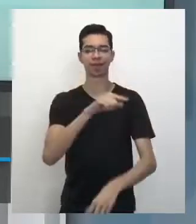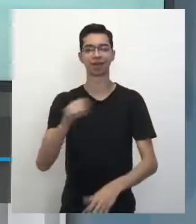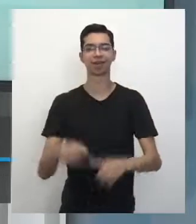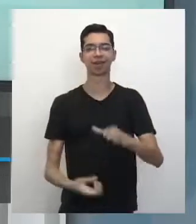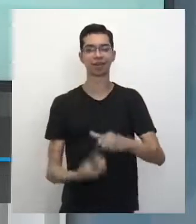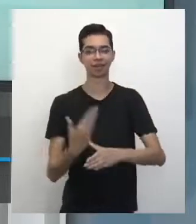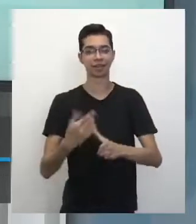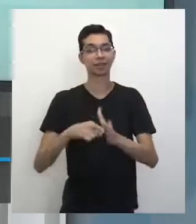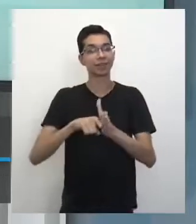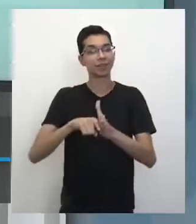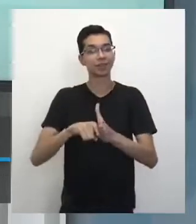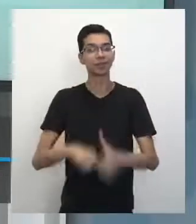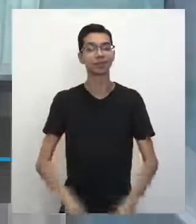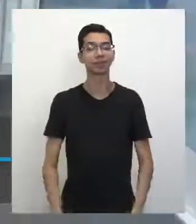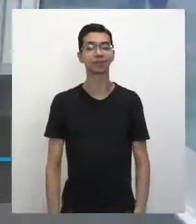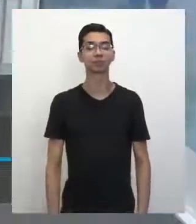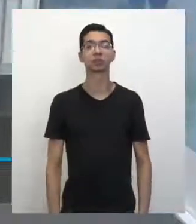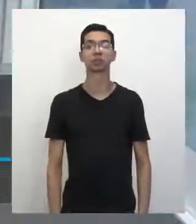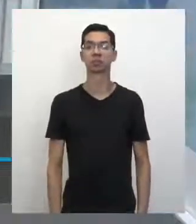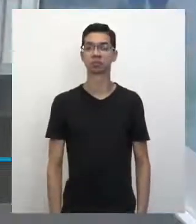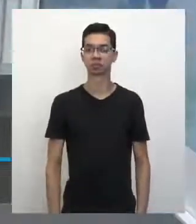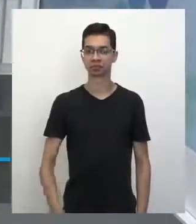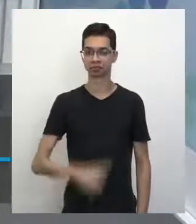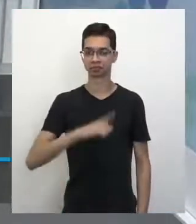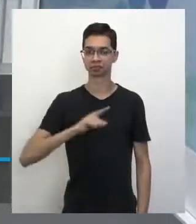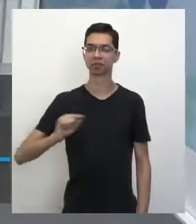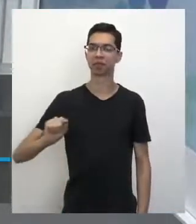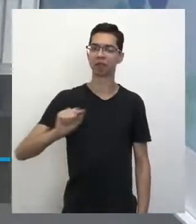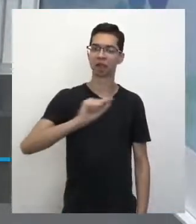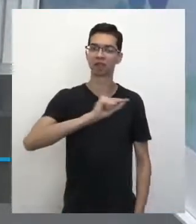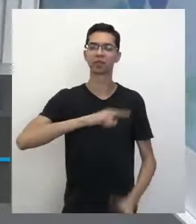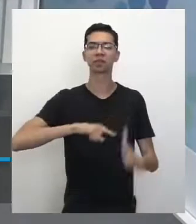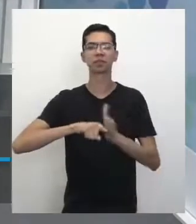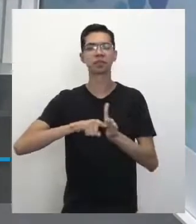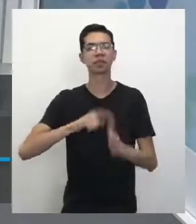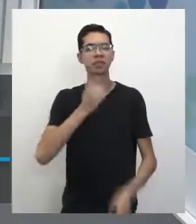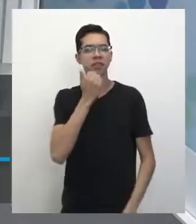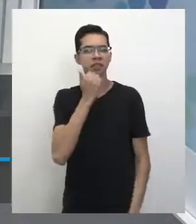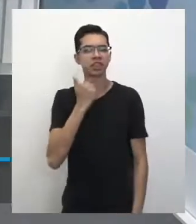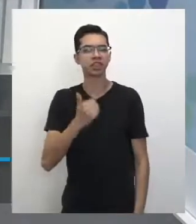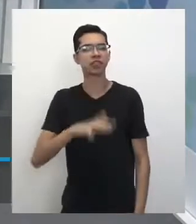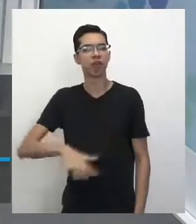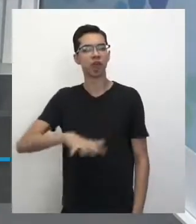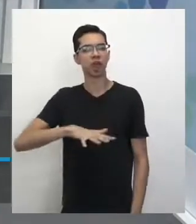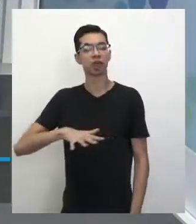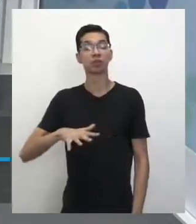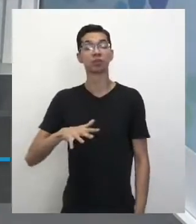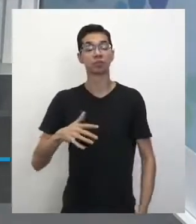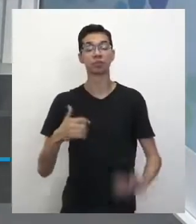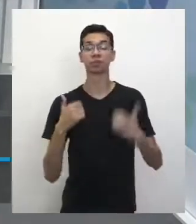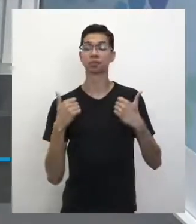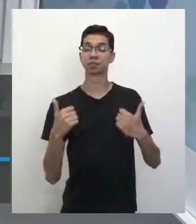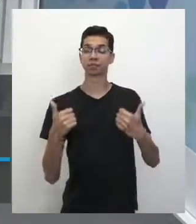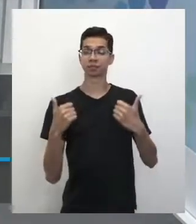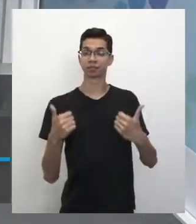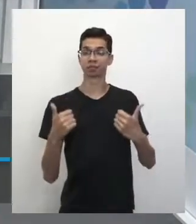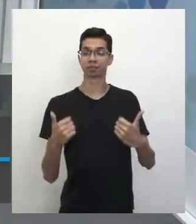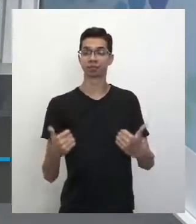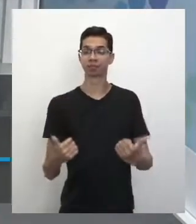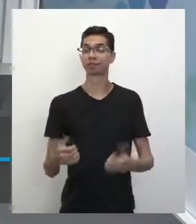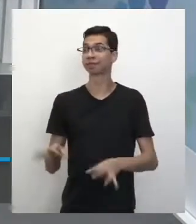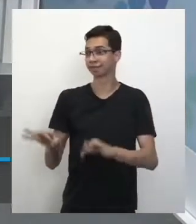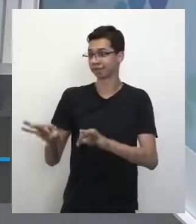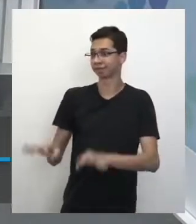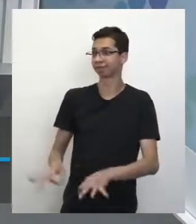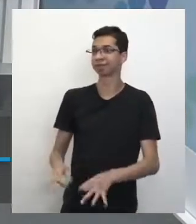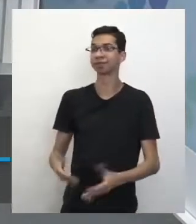desenvolveram a pesquisa. Sempre por dentro dos pesquisadores científicos, né? A área da pesquisa. É beleza, isso hein? aí, né? Deve ser sua assinatura